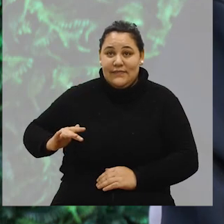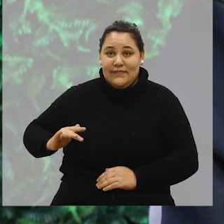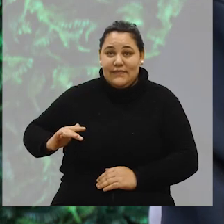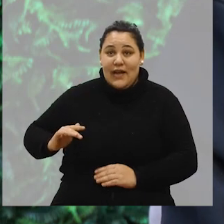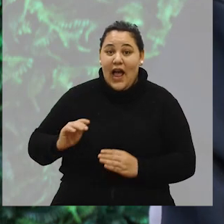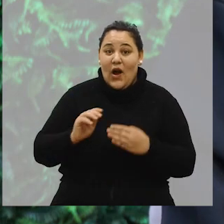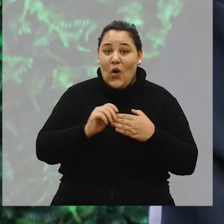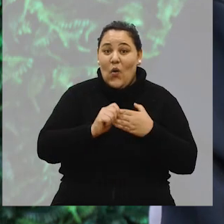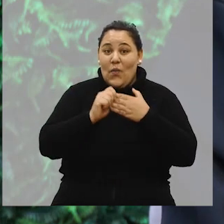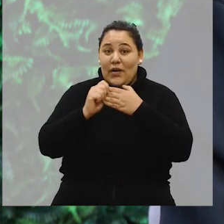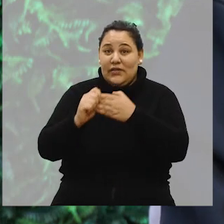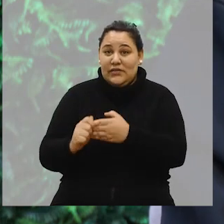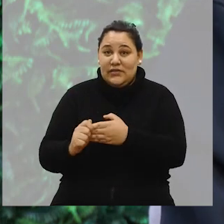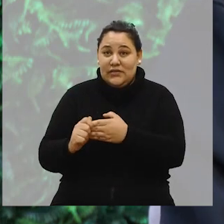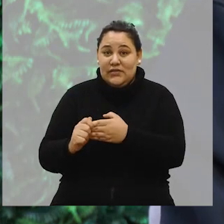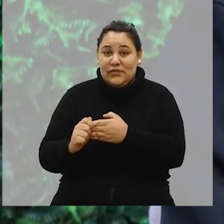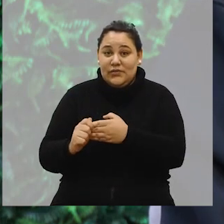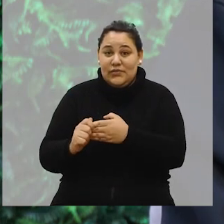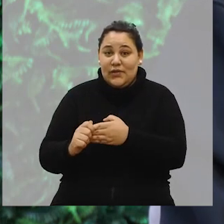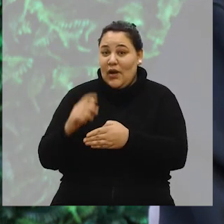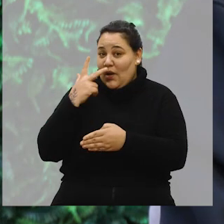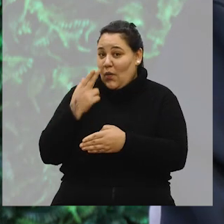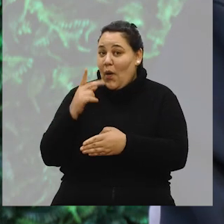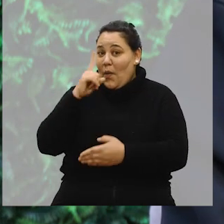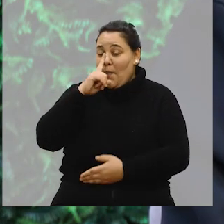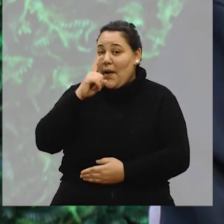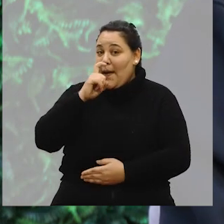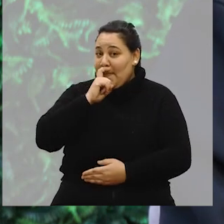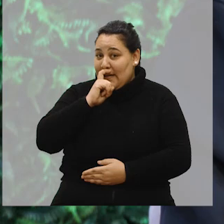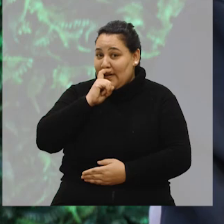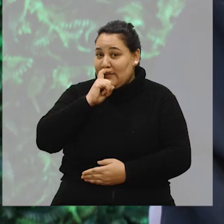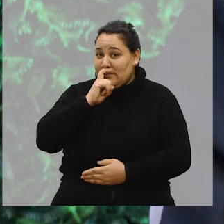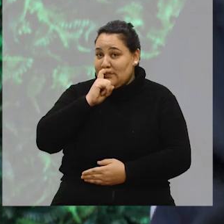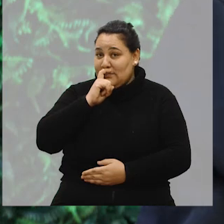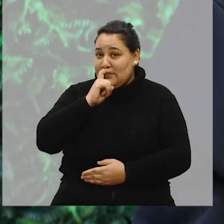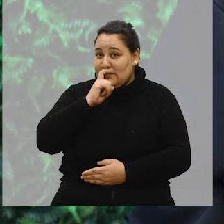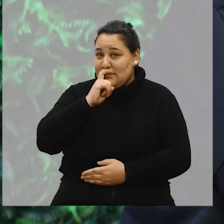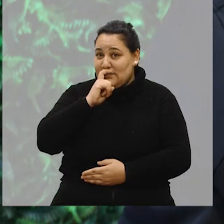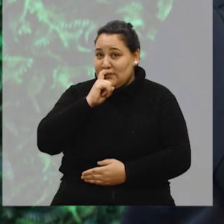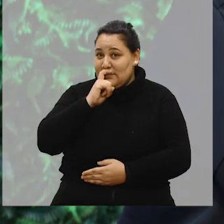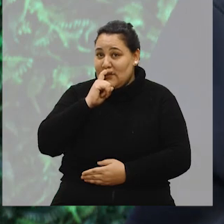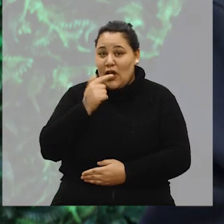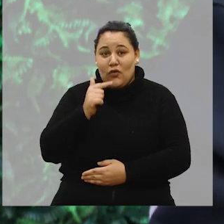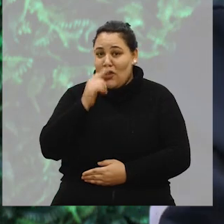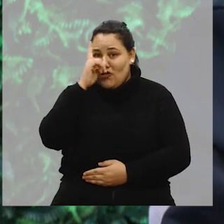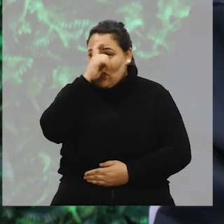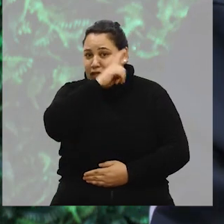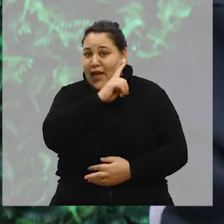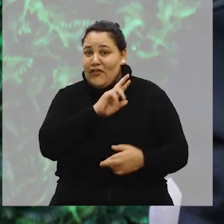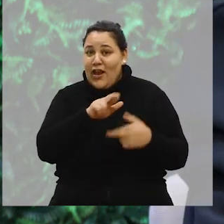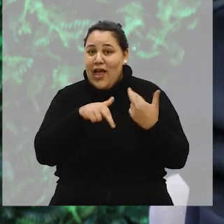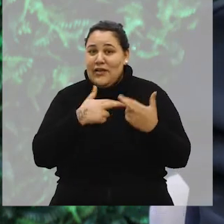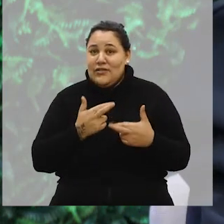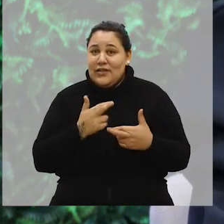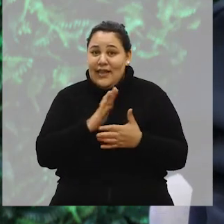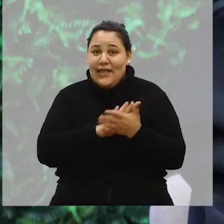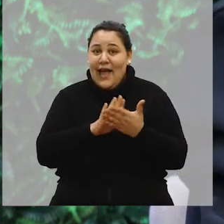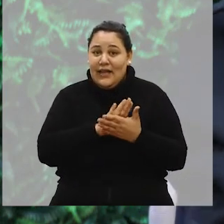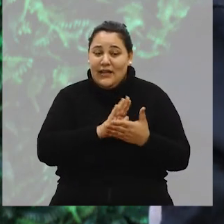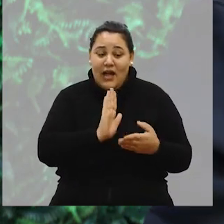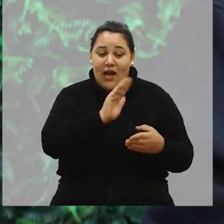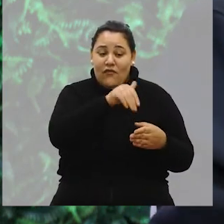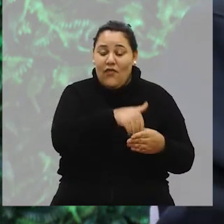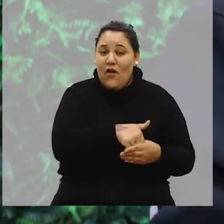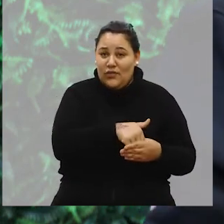passos de casa, do pai e da mãe. Isso. Então, eu não tenho dificuldade nenhuma em relação ao voto